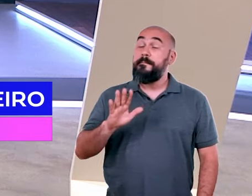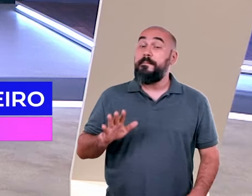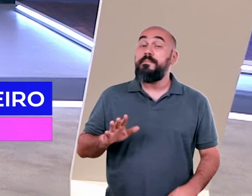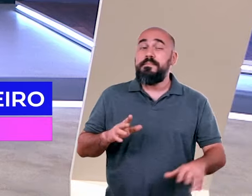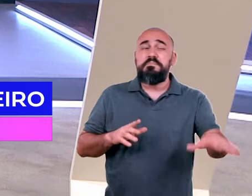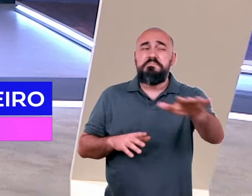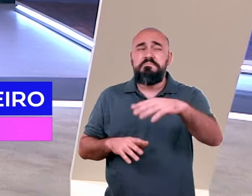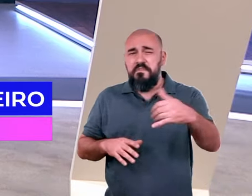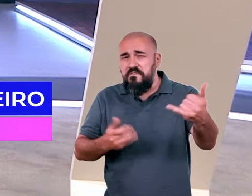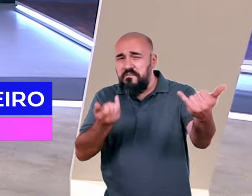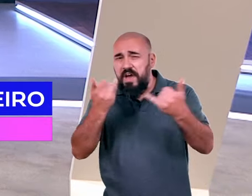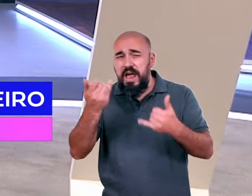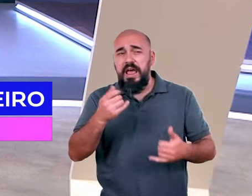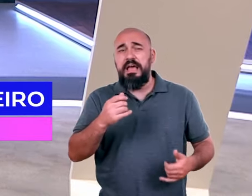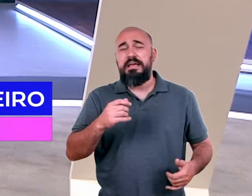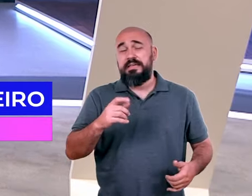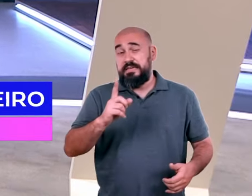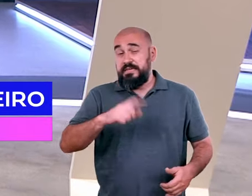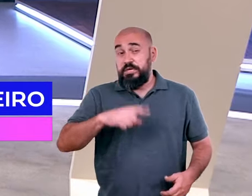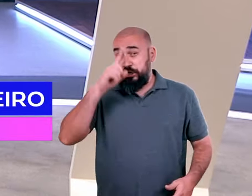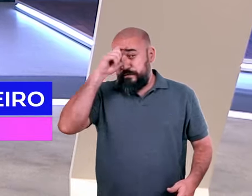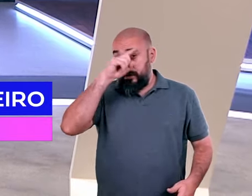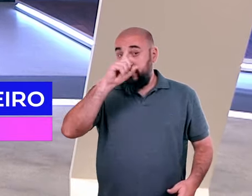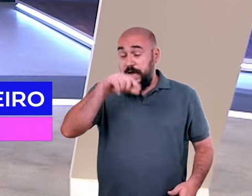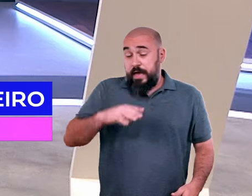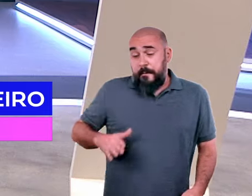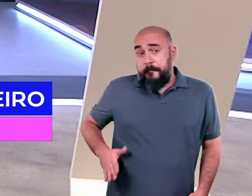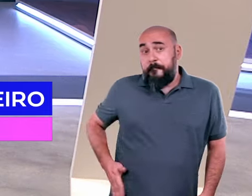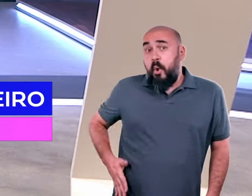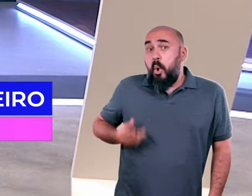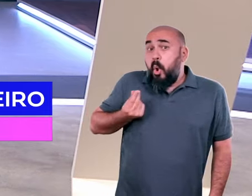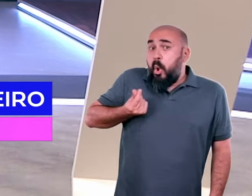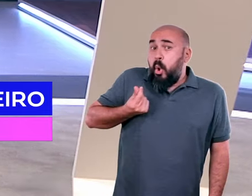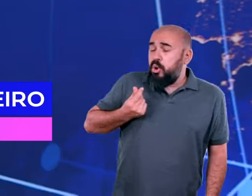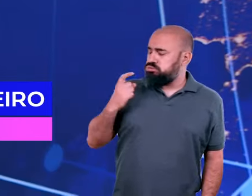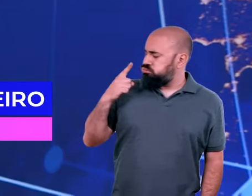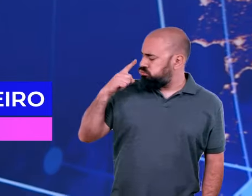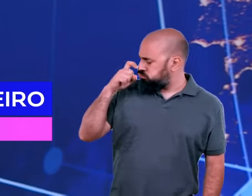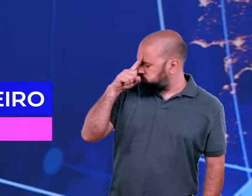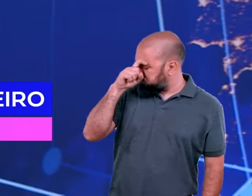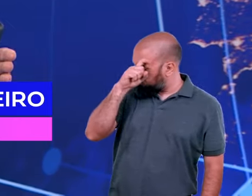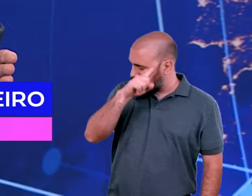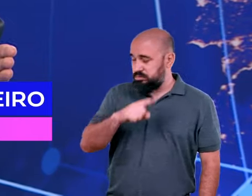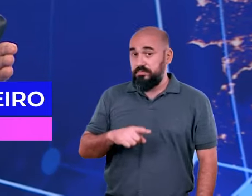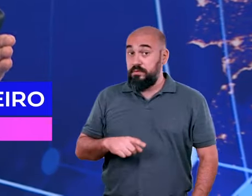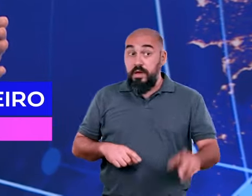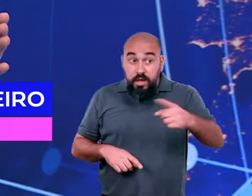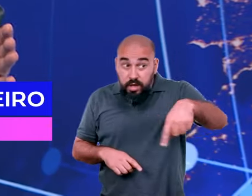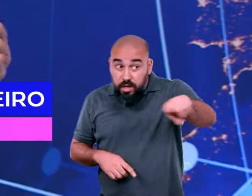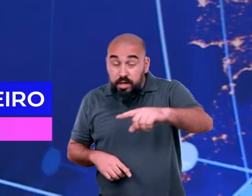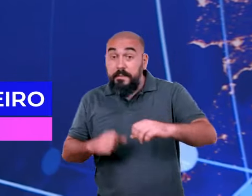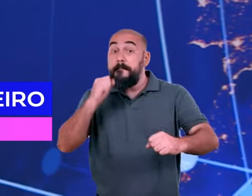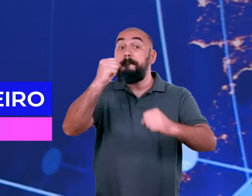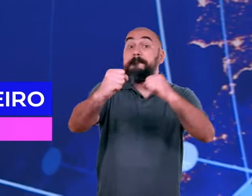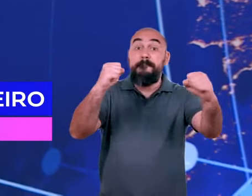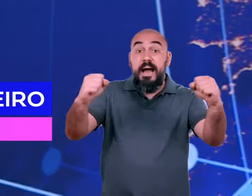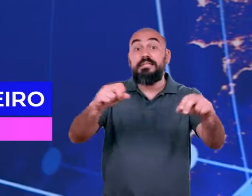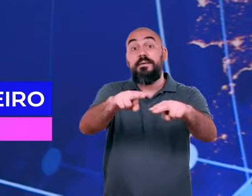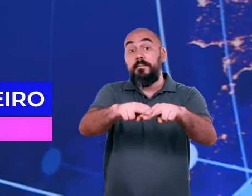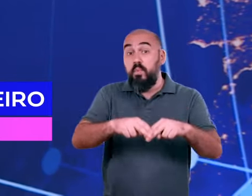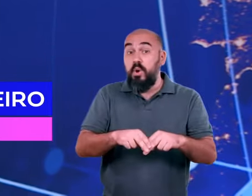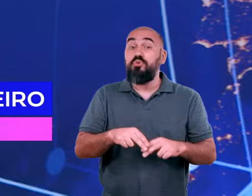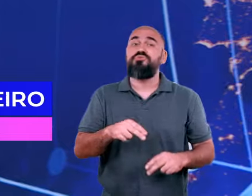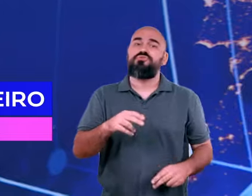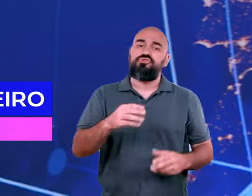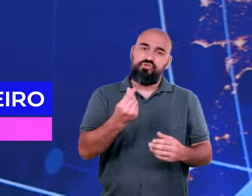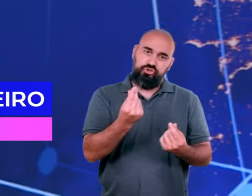E eu sou tentado a acreditar nisso. As pessoas matam por dinheiro.